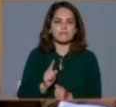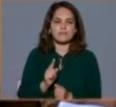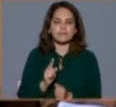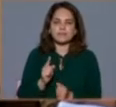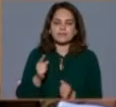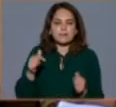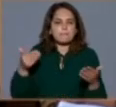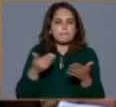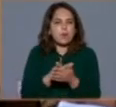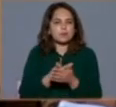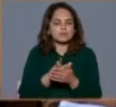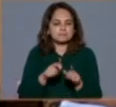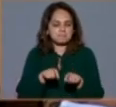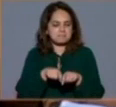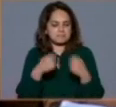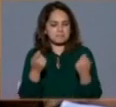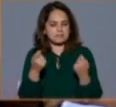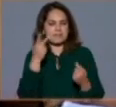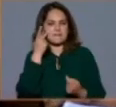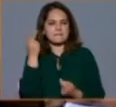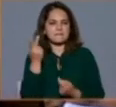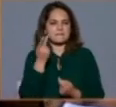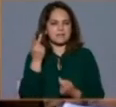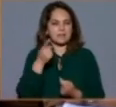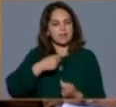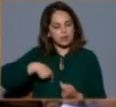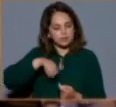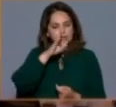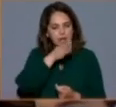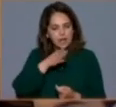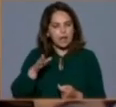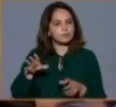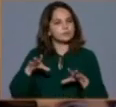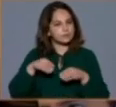vida, ainda que nos acostumemos a aceitá-lo, não é?